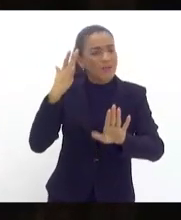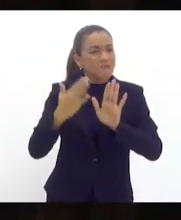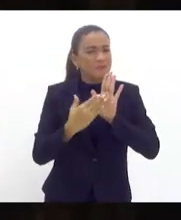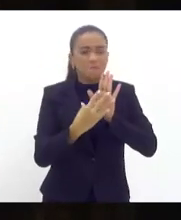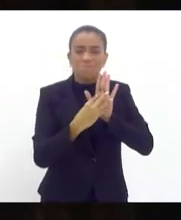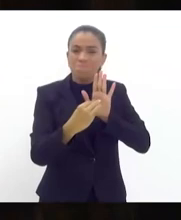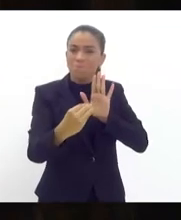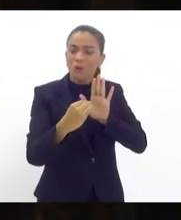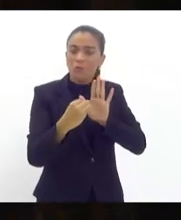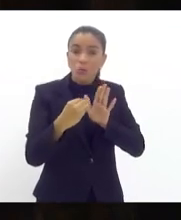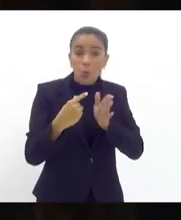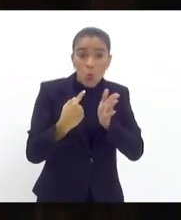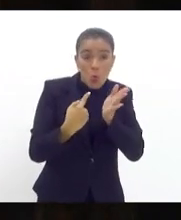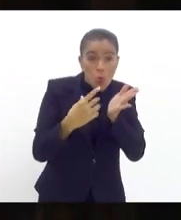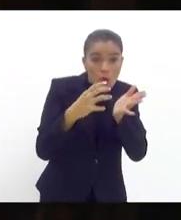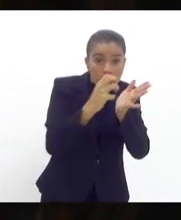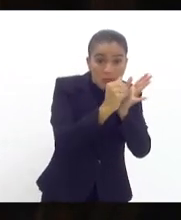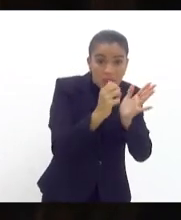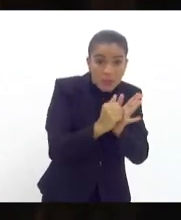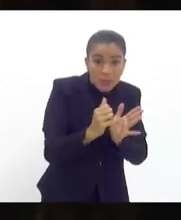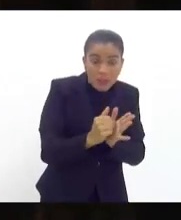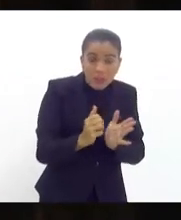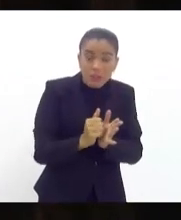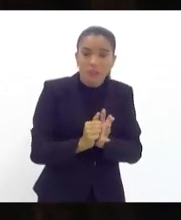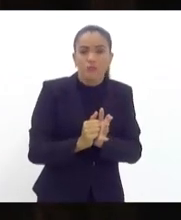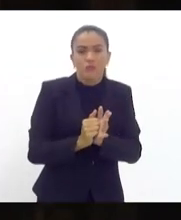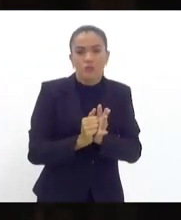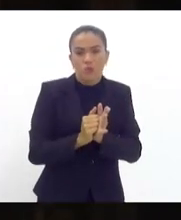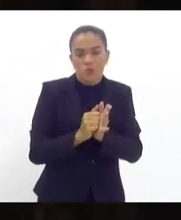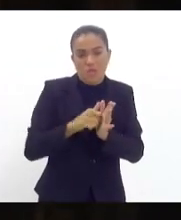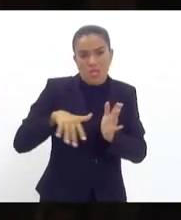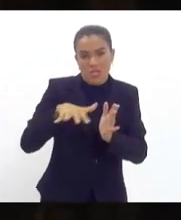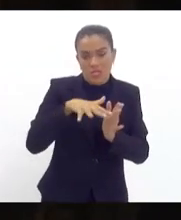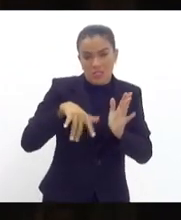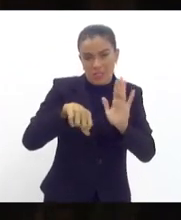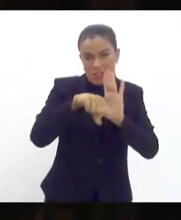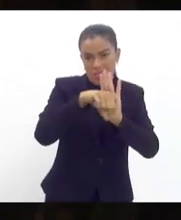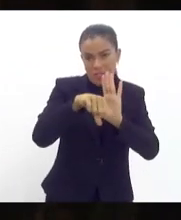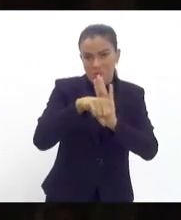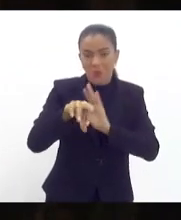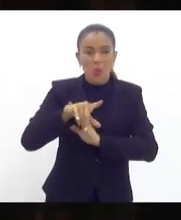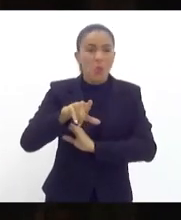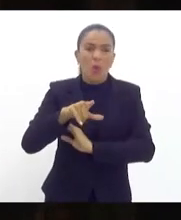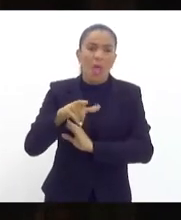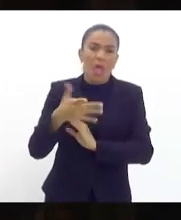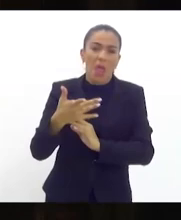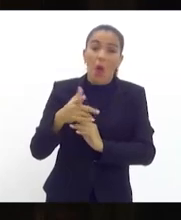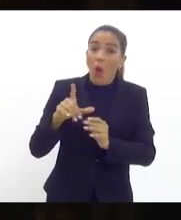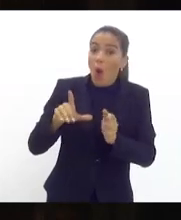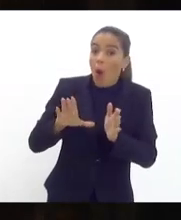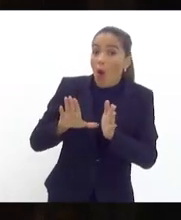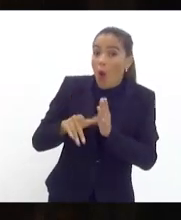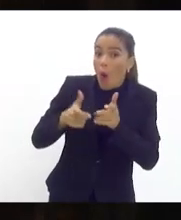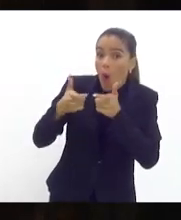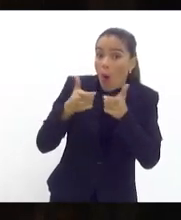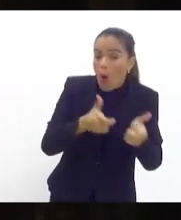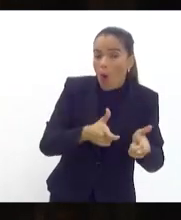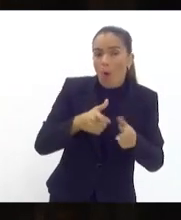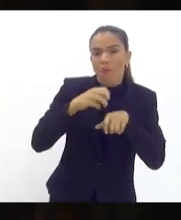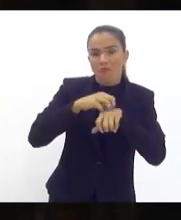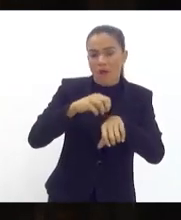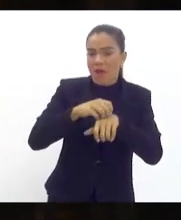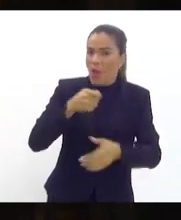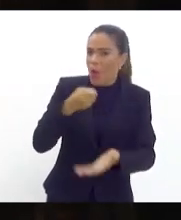uma realidade os registros a subnotificação nesse caso não é uma coisa muito grande para um roubo de veículo a pessoa precisa registrar